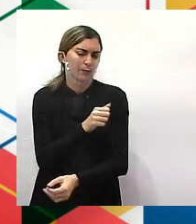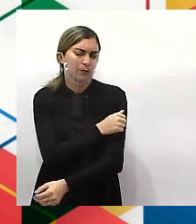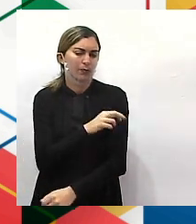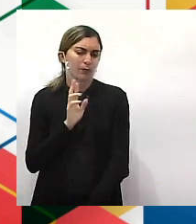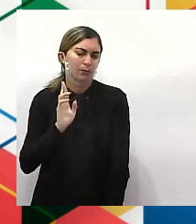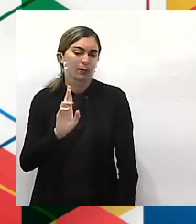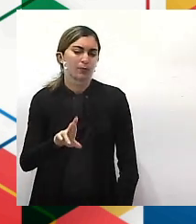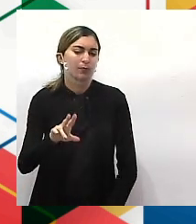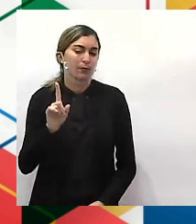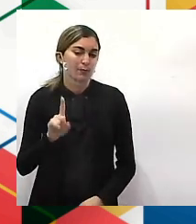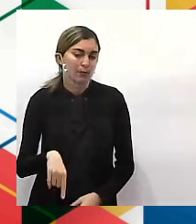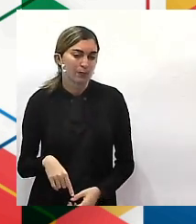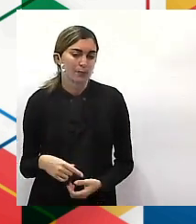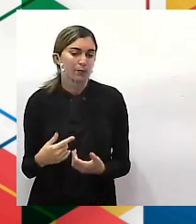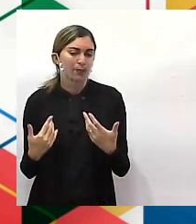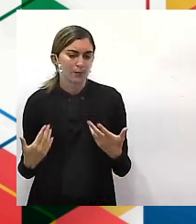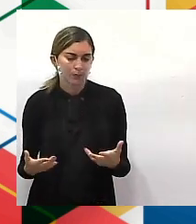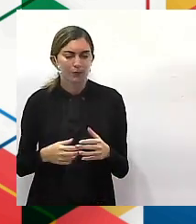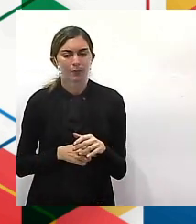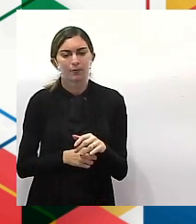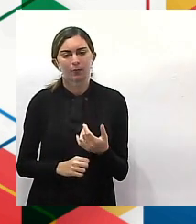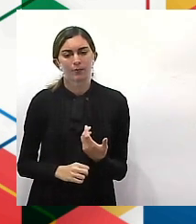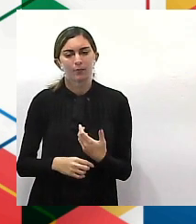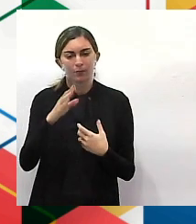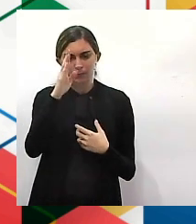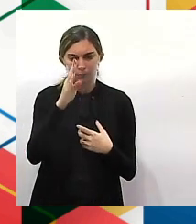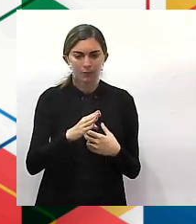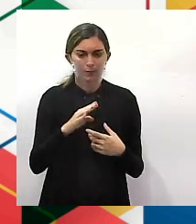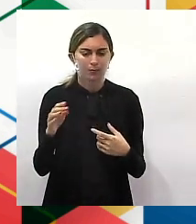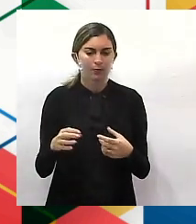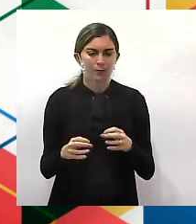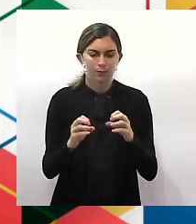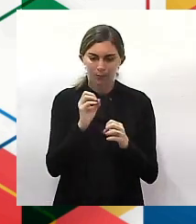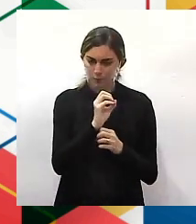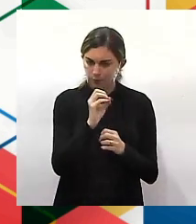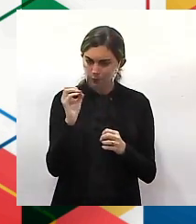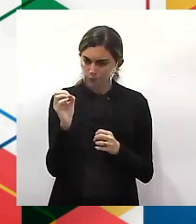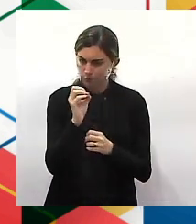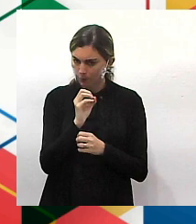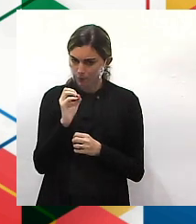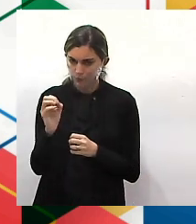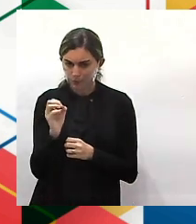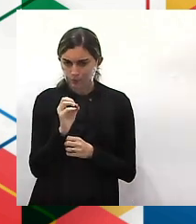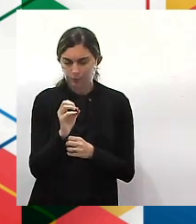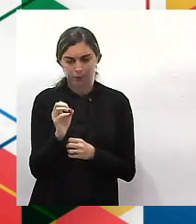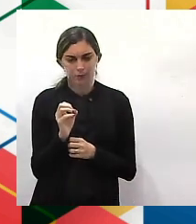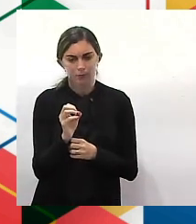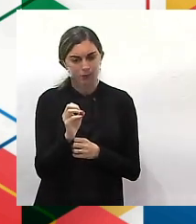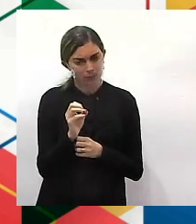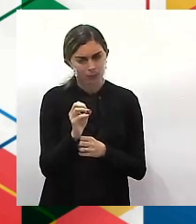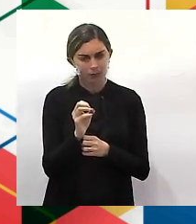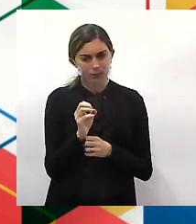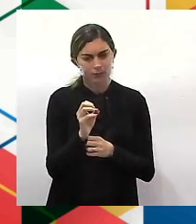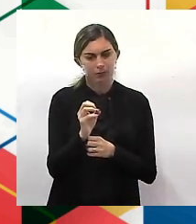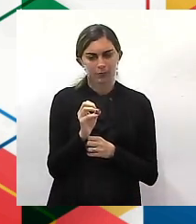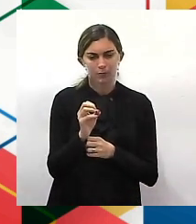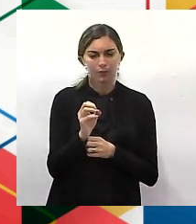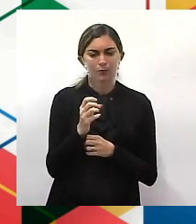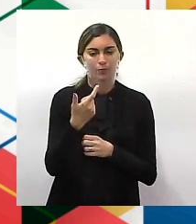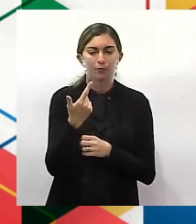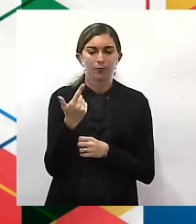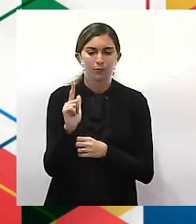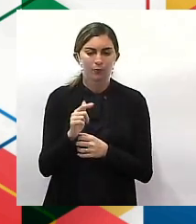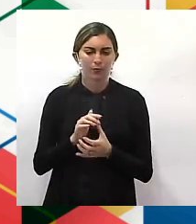resposta correta era... Olha só, quais são os pontos lá? 00, então um ponto está aqui, ó, na origem. O